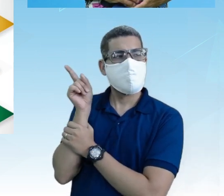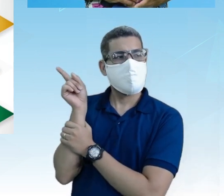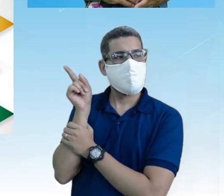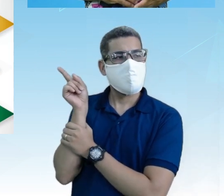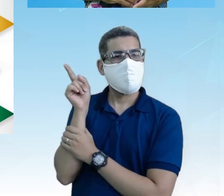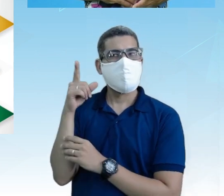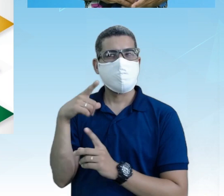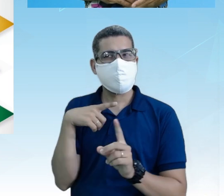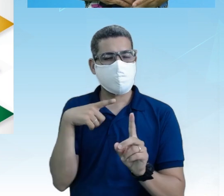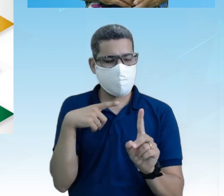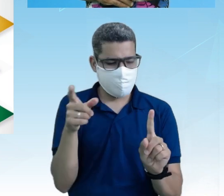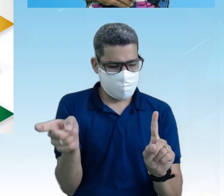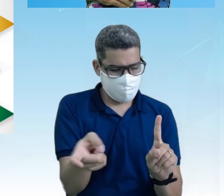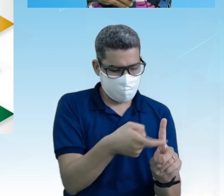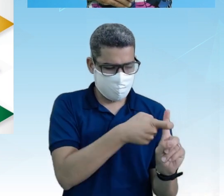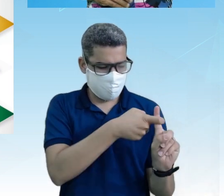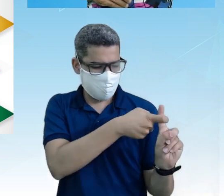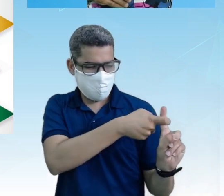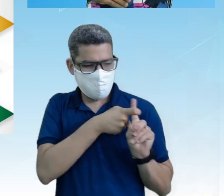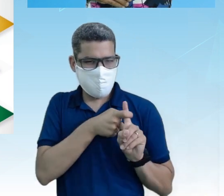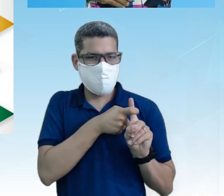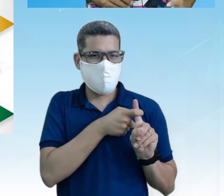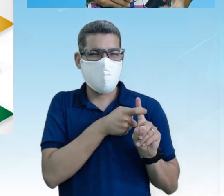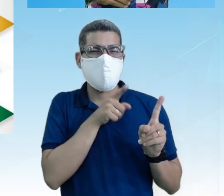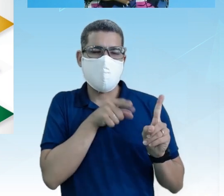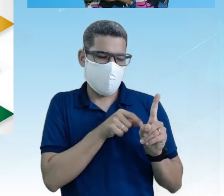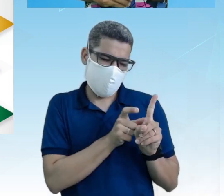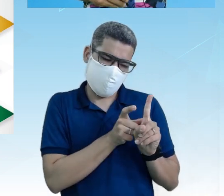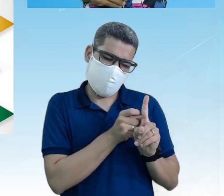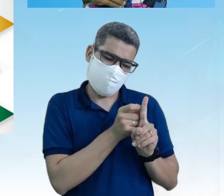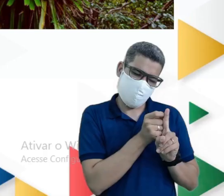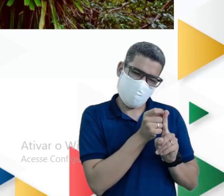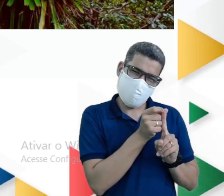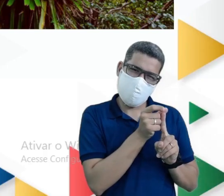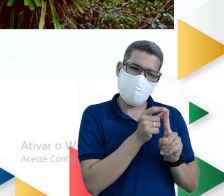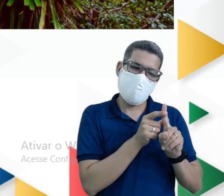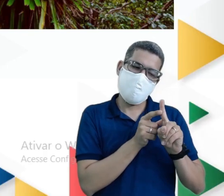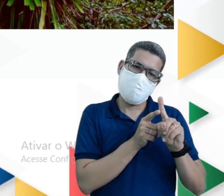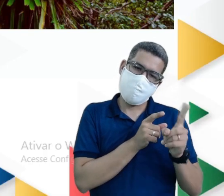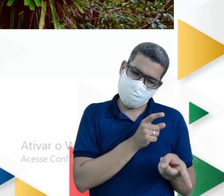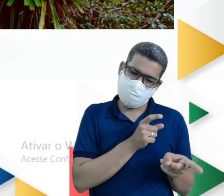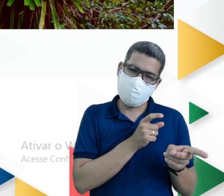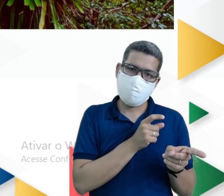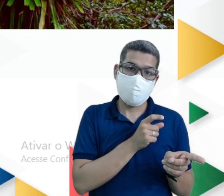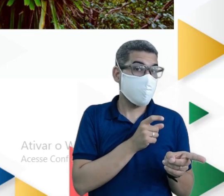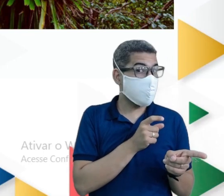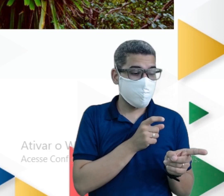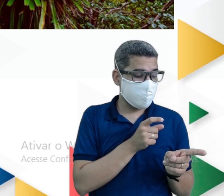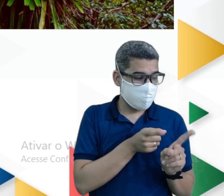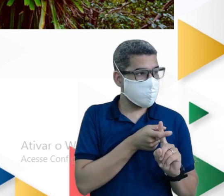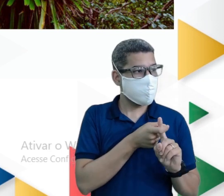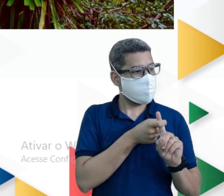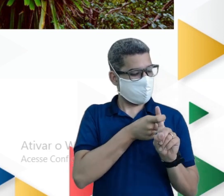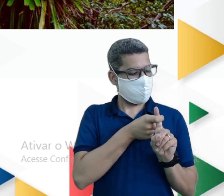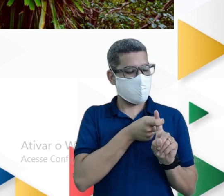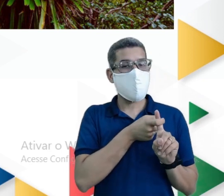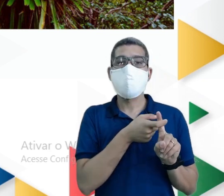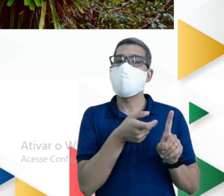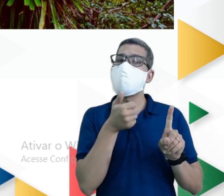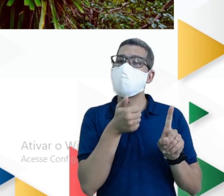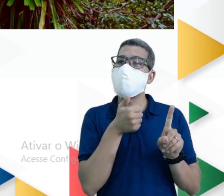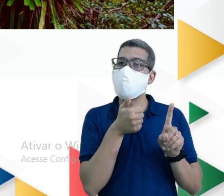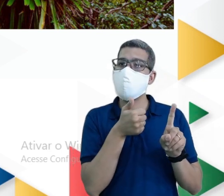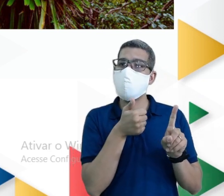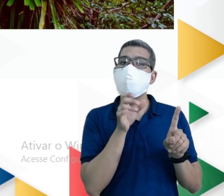ela está como um parasita da árvore, ela vai matar a árvore? Não, ela não está matando a árvore, ela só